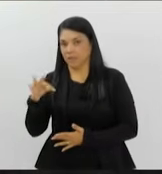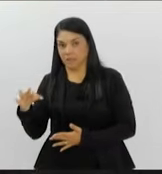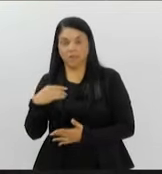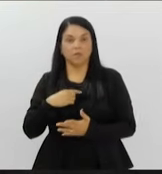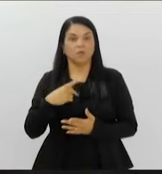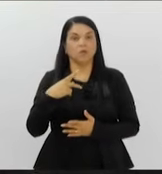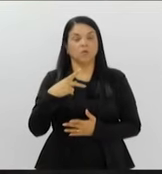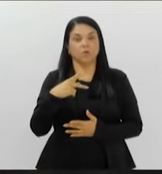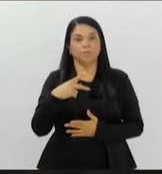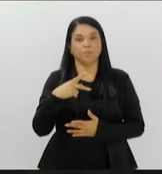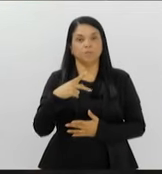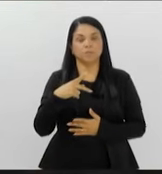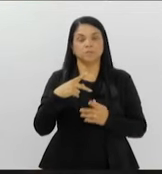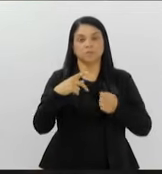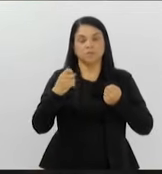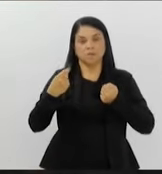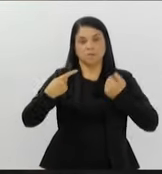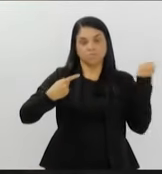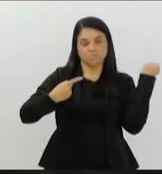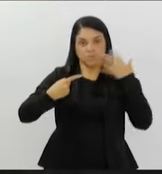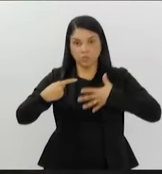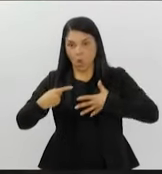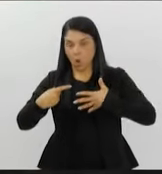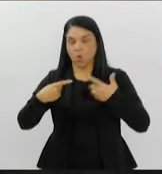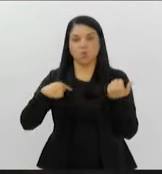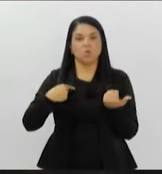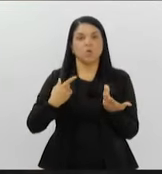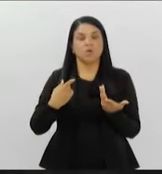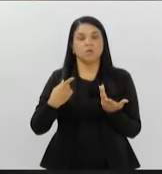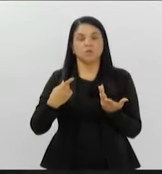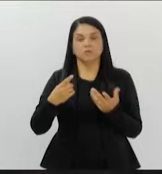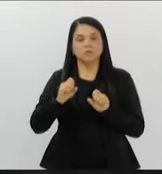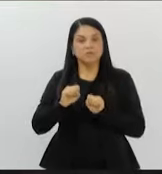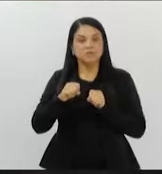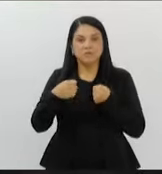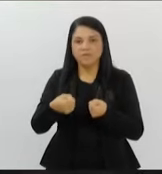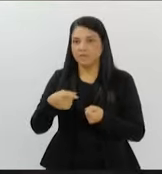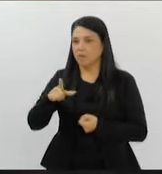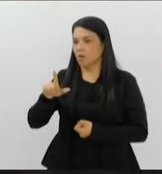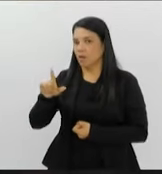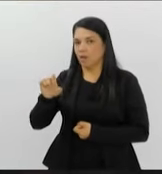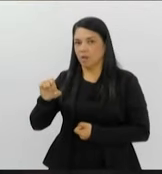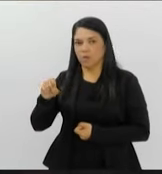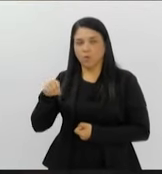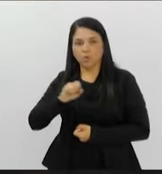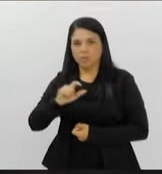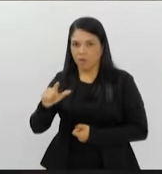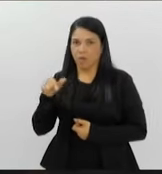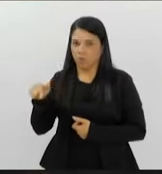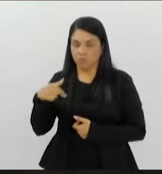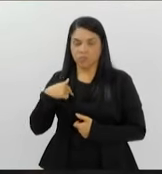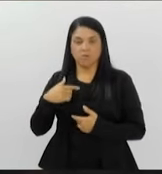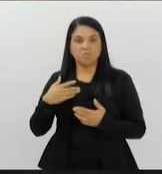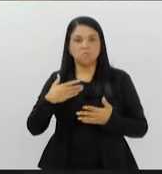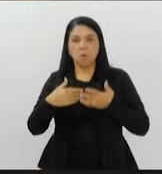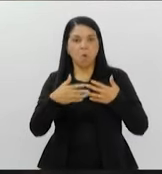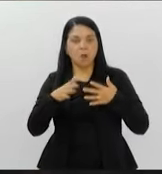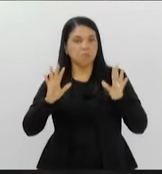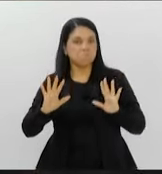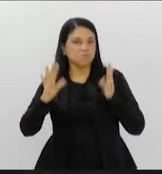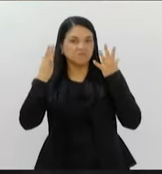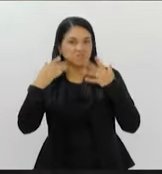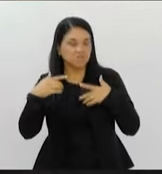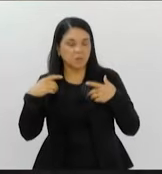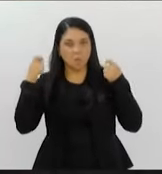esquerda defender aquele canalha que é o Leonel, que hoje vai a um tipo de qualquer manifestação, sem